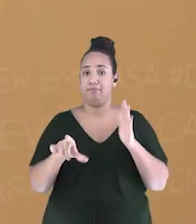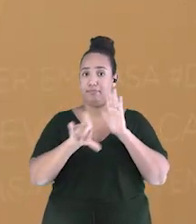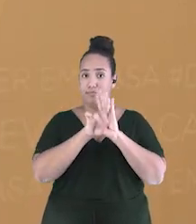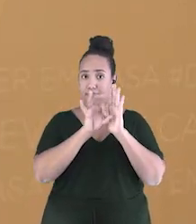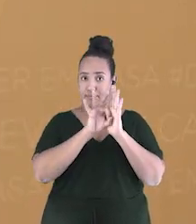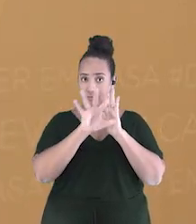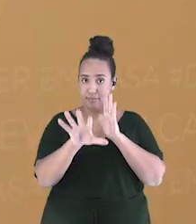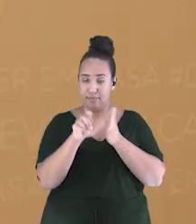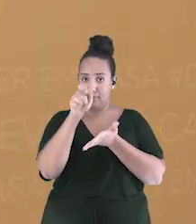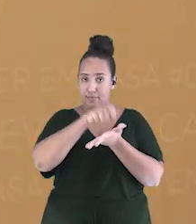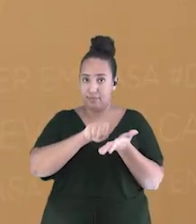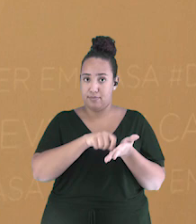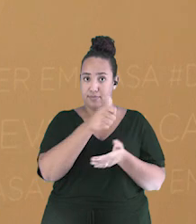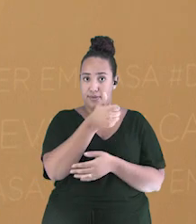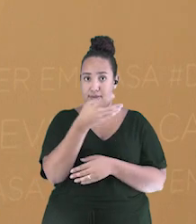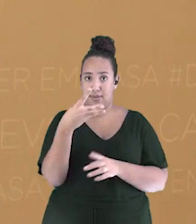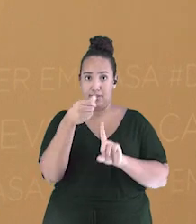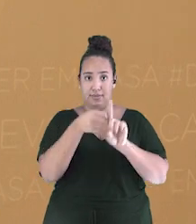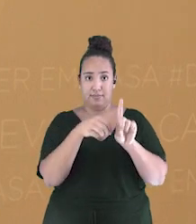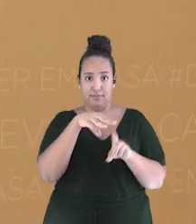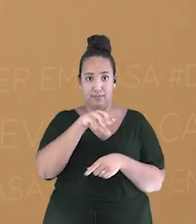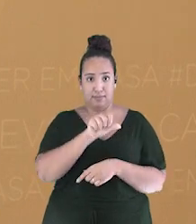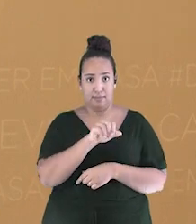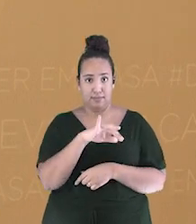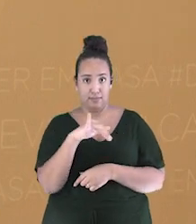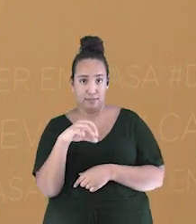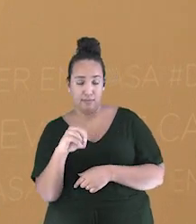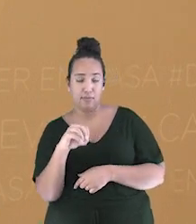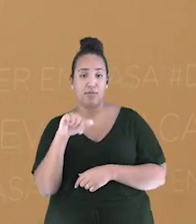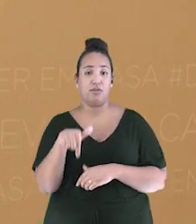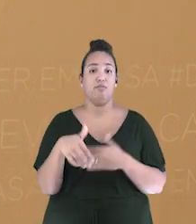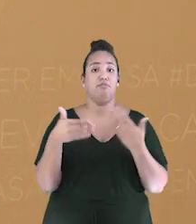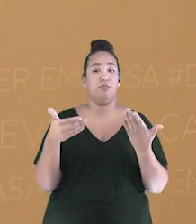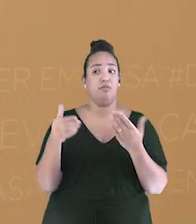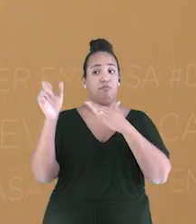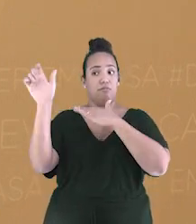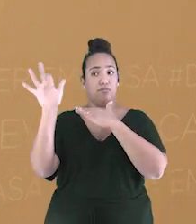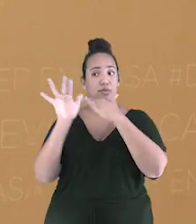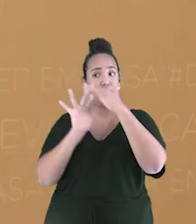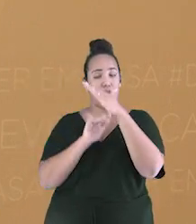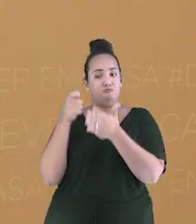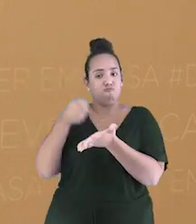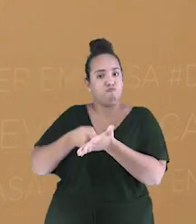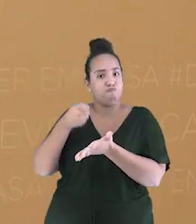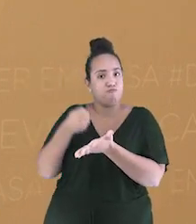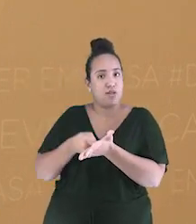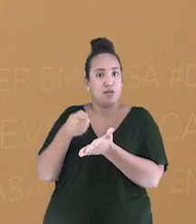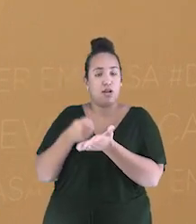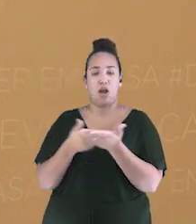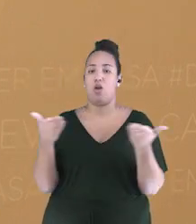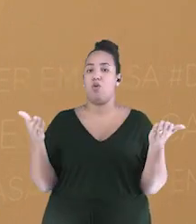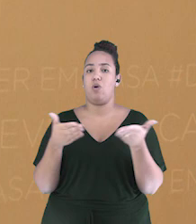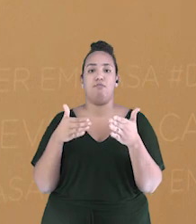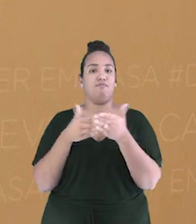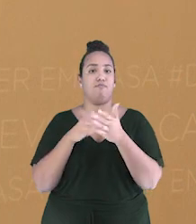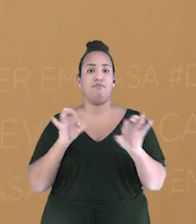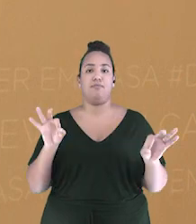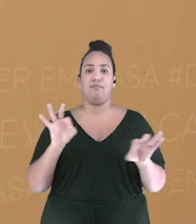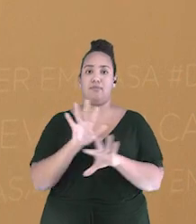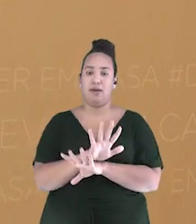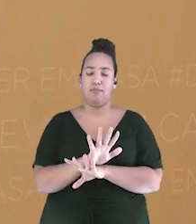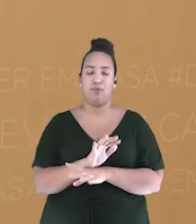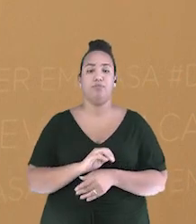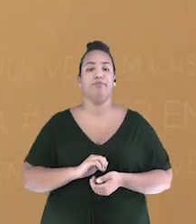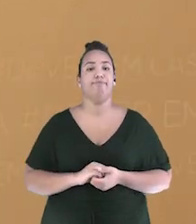13 de maio de 1888, a imigração forçada de africanos que eram trazidos como escravos foi interrompida